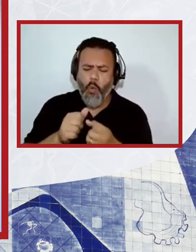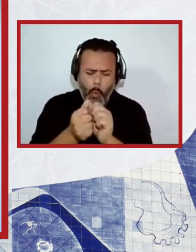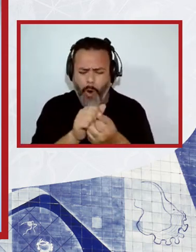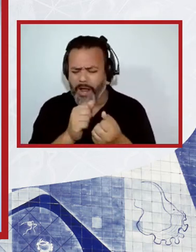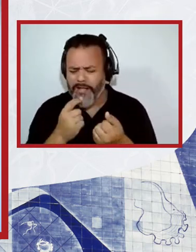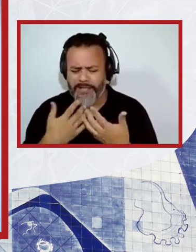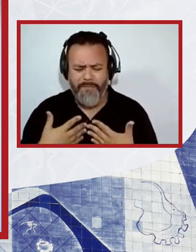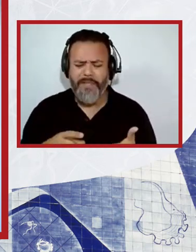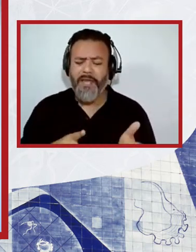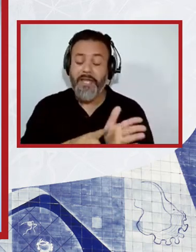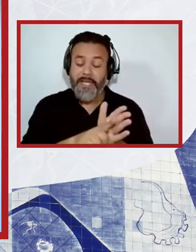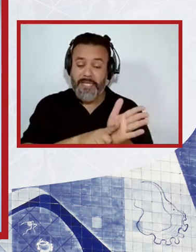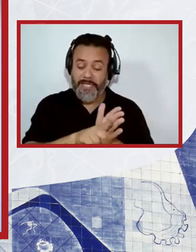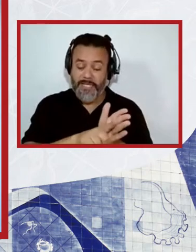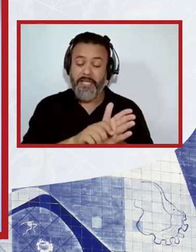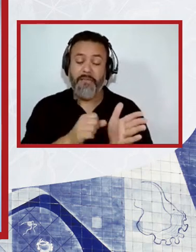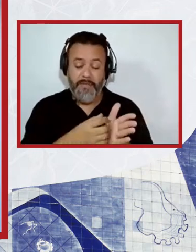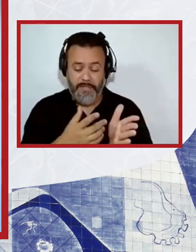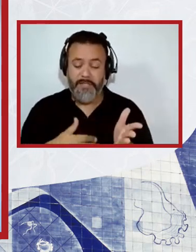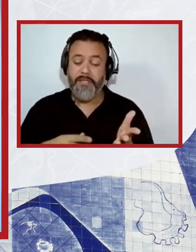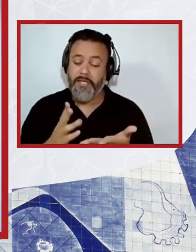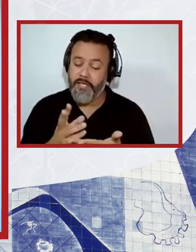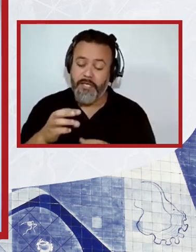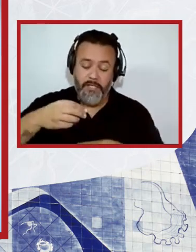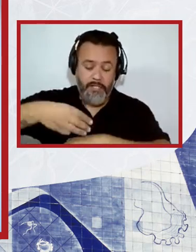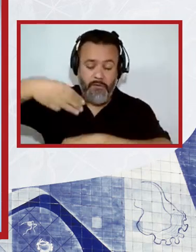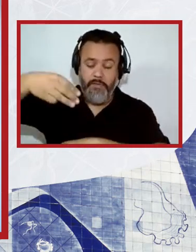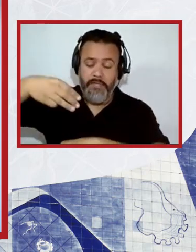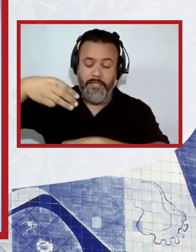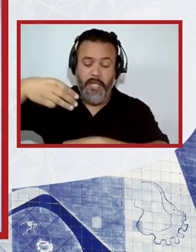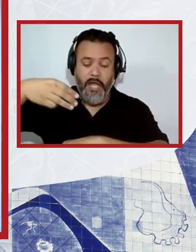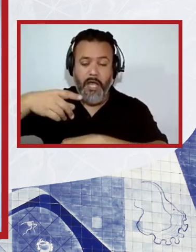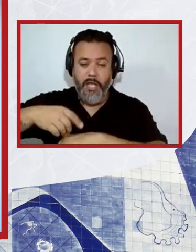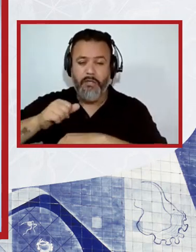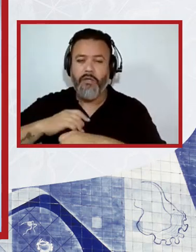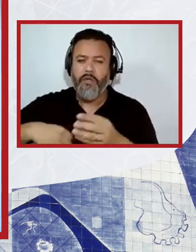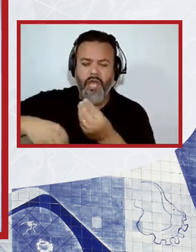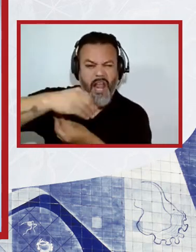envolveu audiodescrição, mas depois eu declinei da ideia,